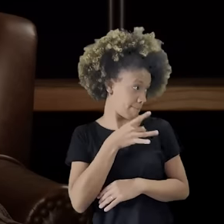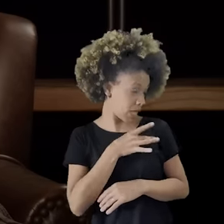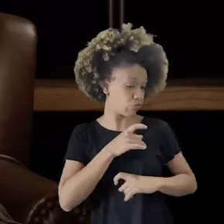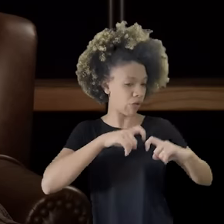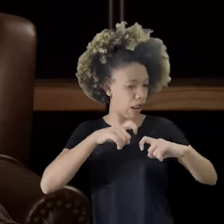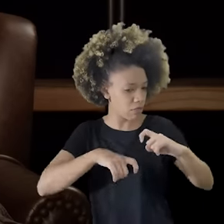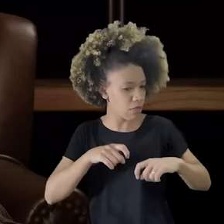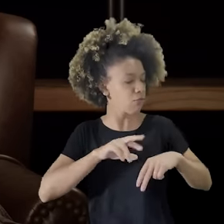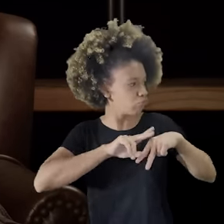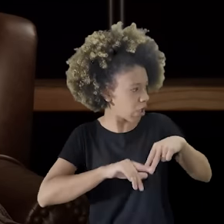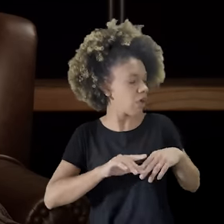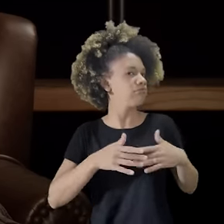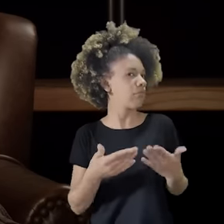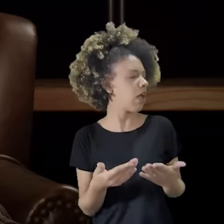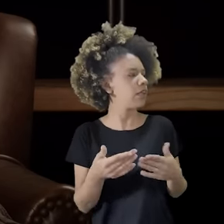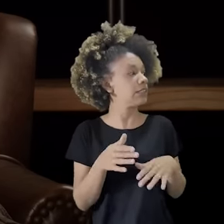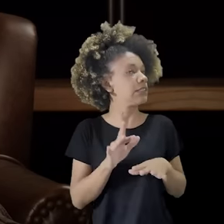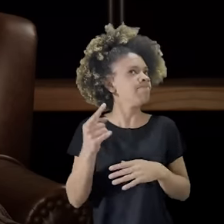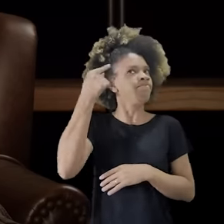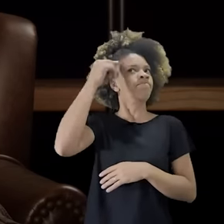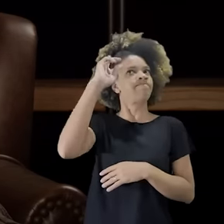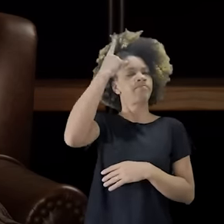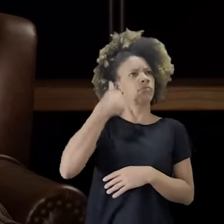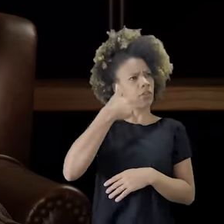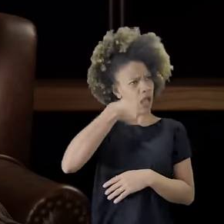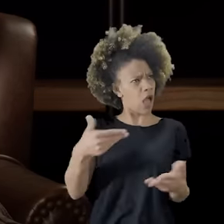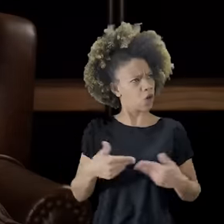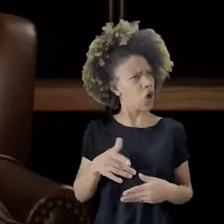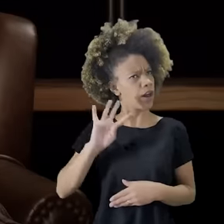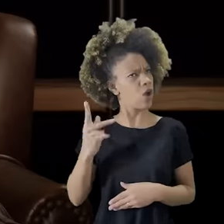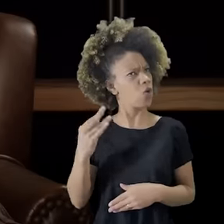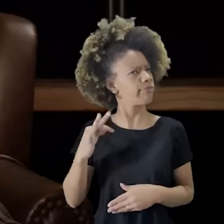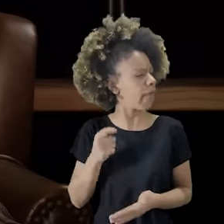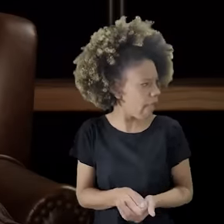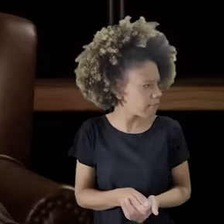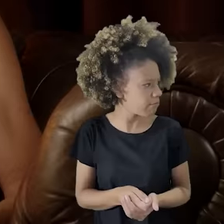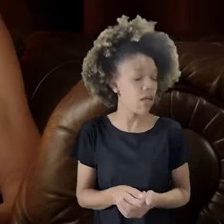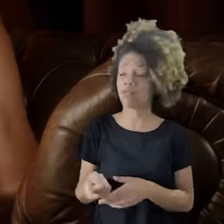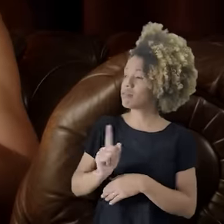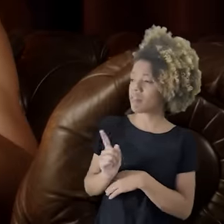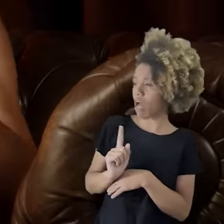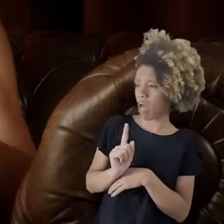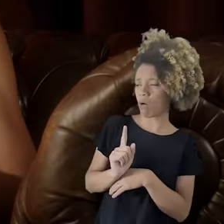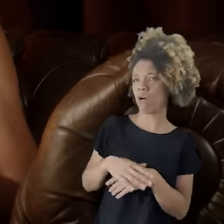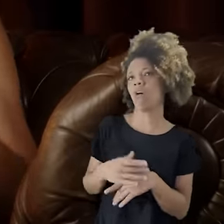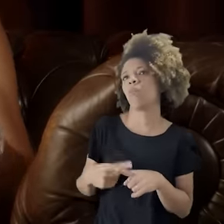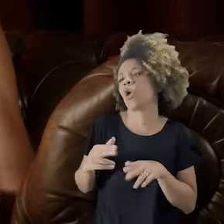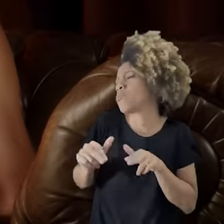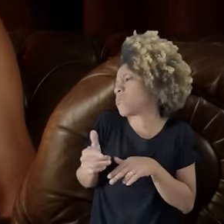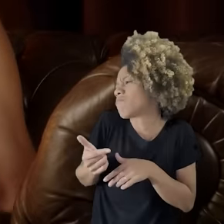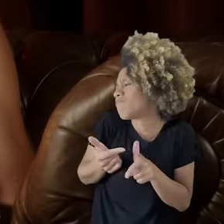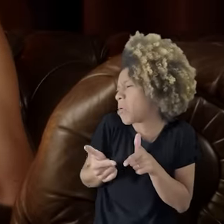relações homossexuais porque com medo de pegar e de repente ele ligou na tua cabeça eu sou hétero agora ou não Ou você já foi porque eu